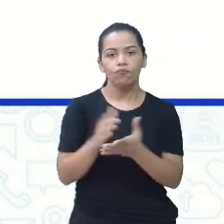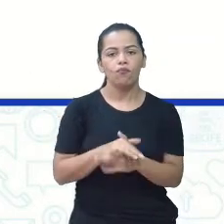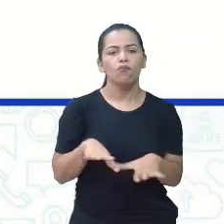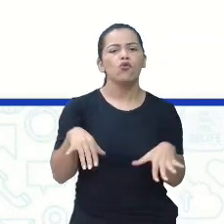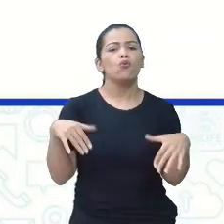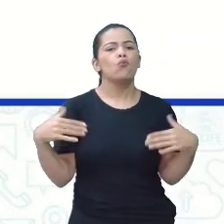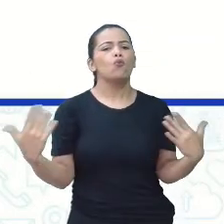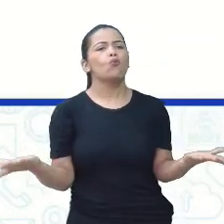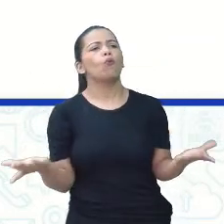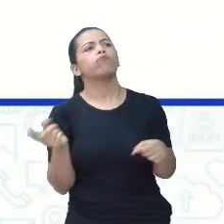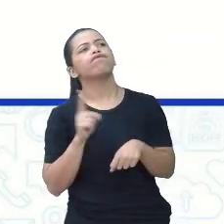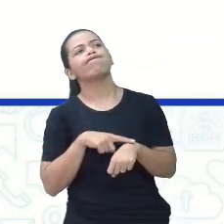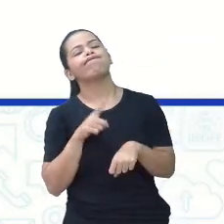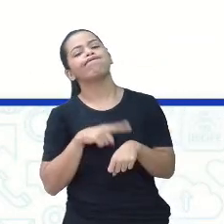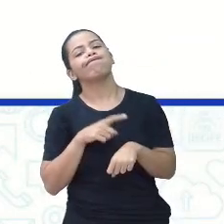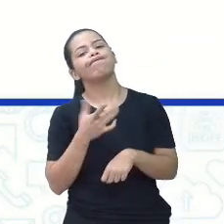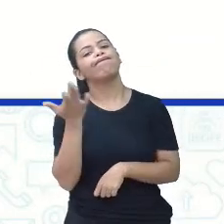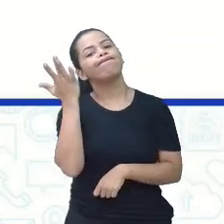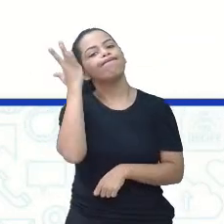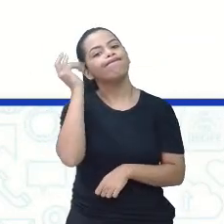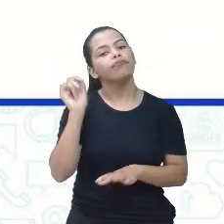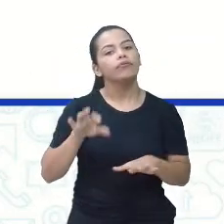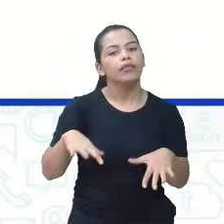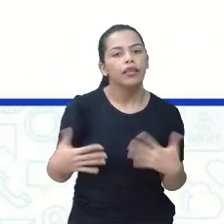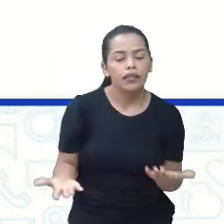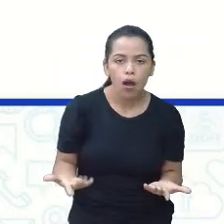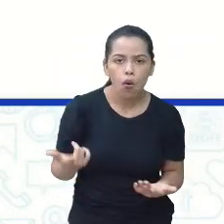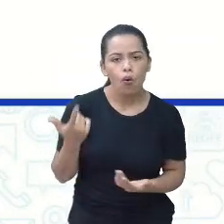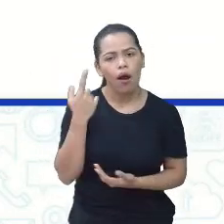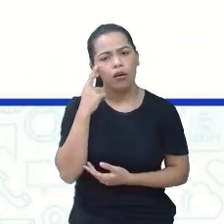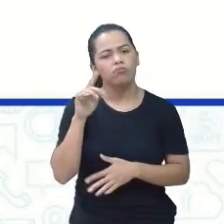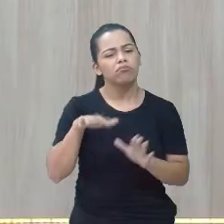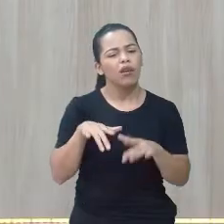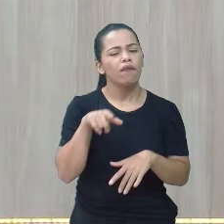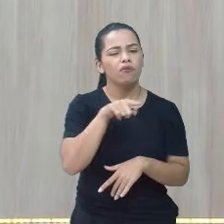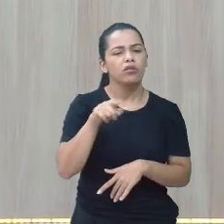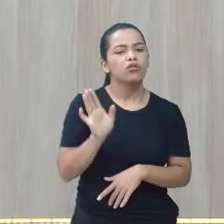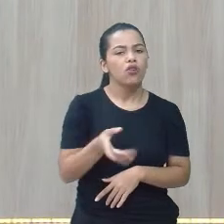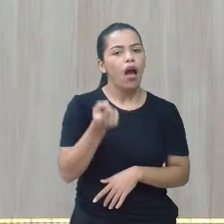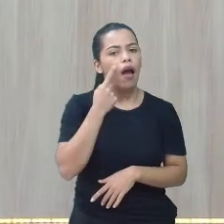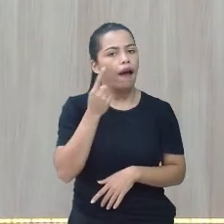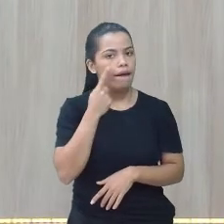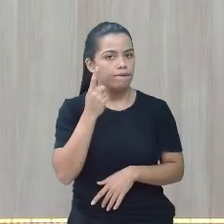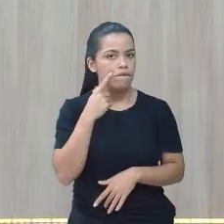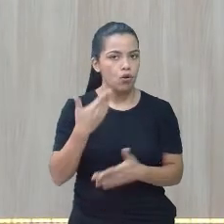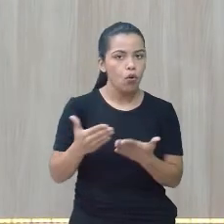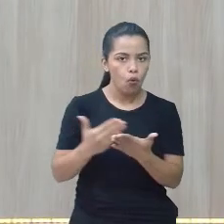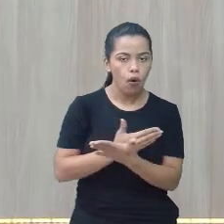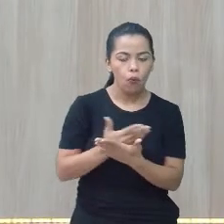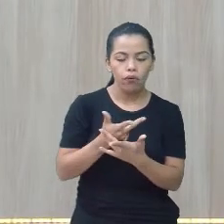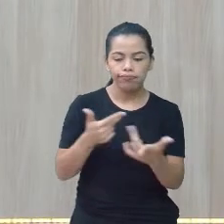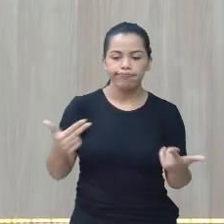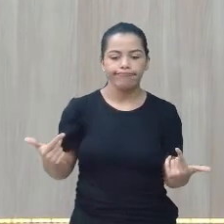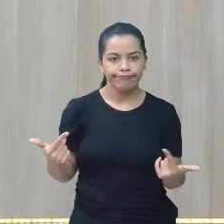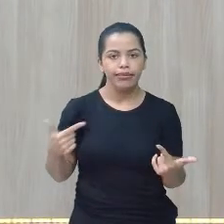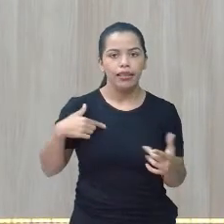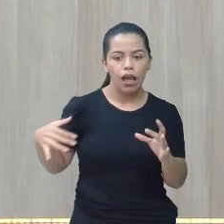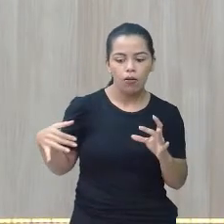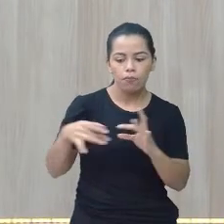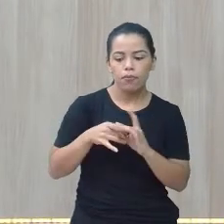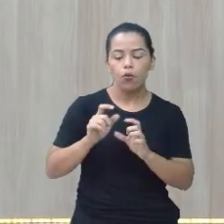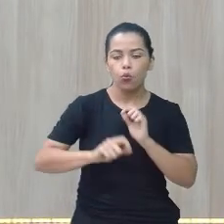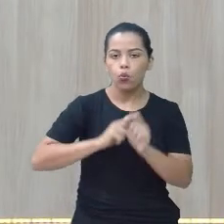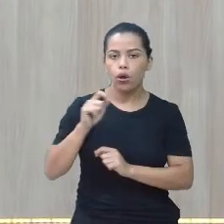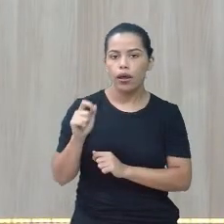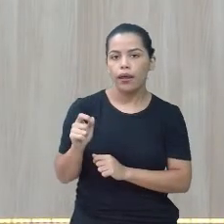Então provavelmente você já viu alguma situação relacionada à previsão do tempo, né? Ou seja, você observa lá se